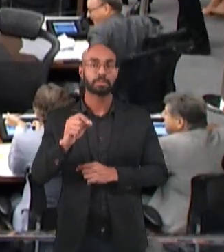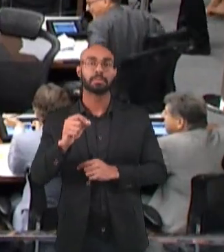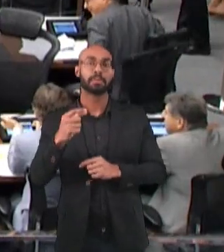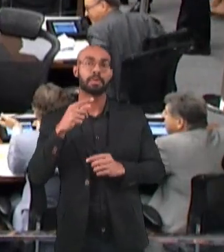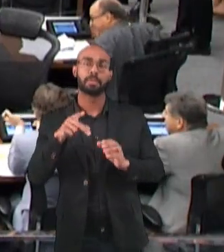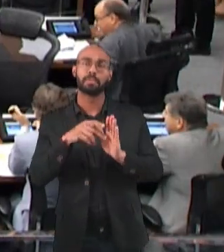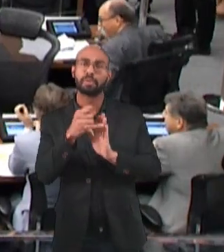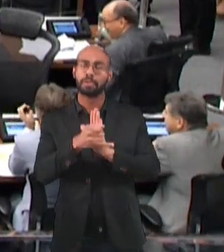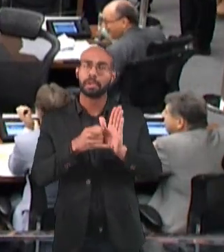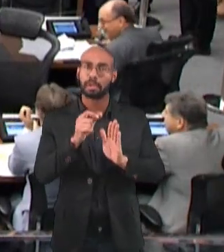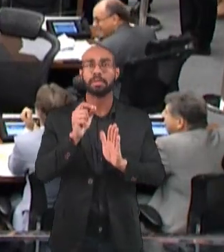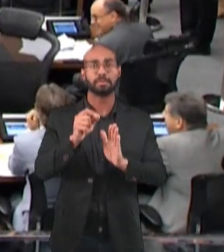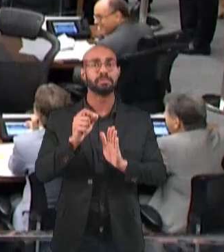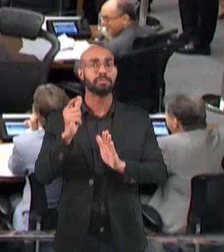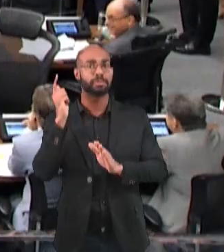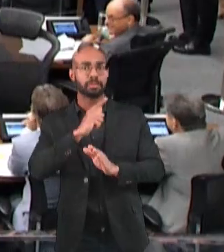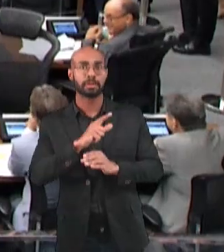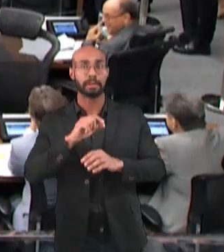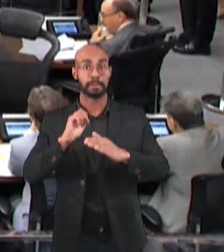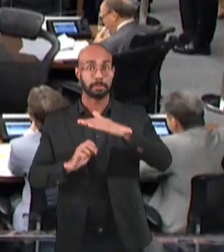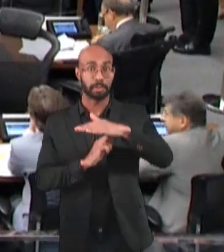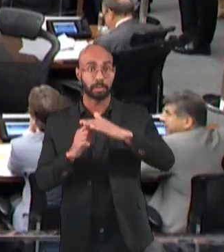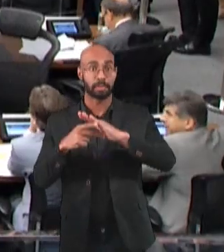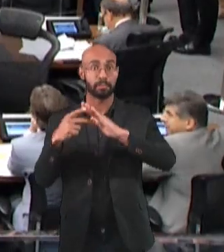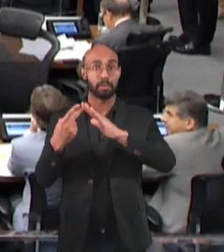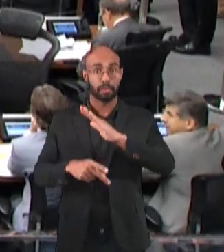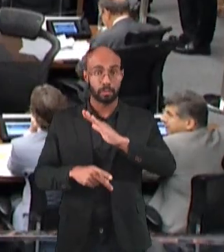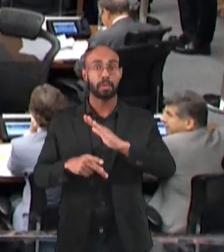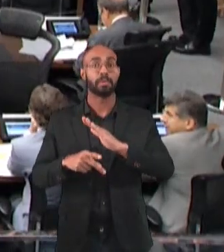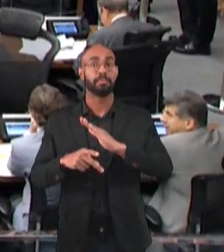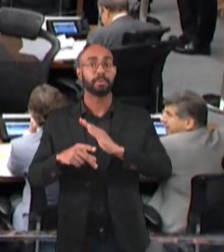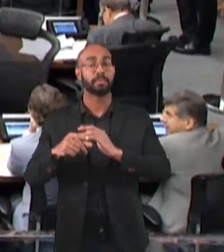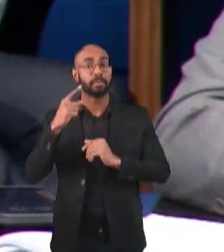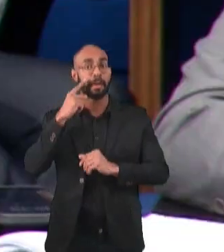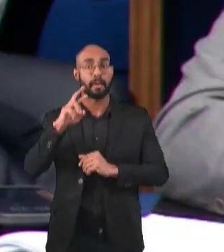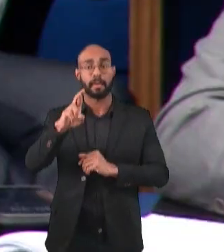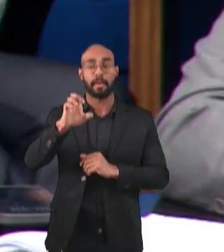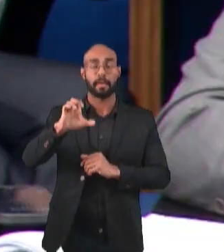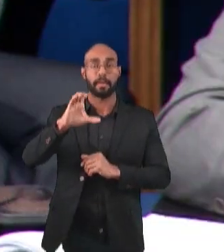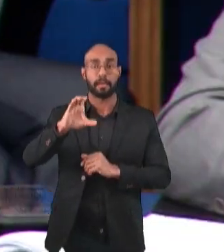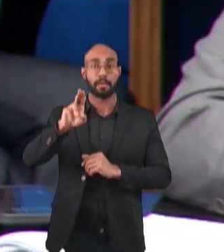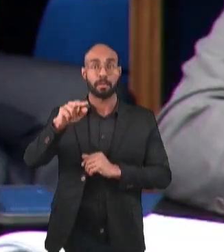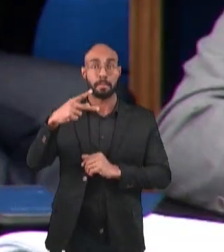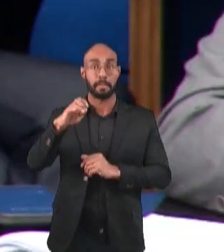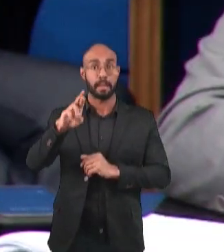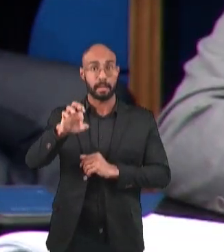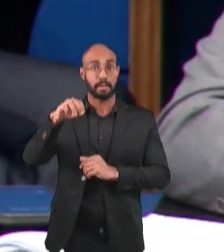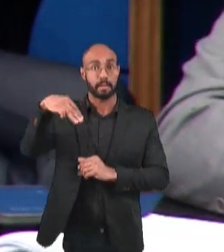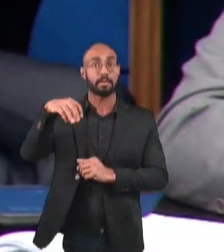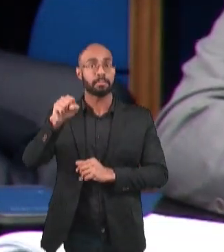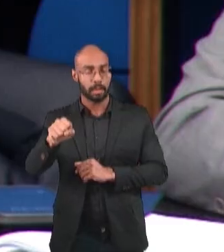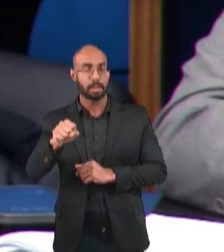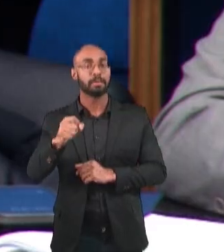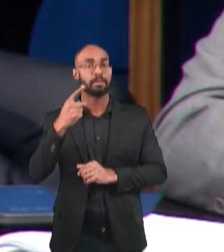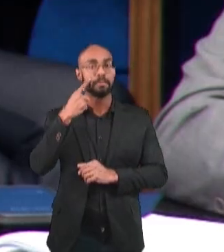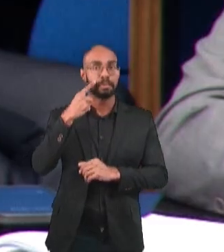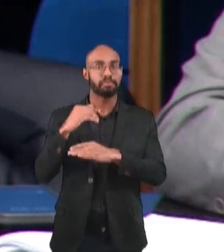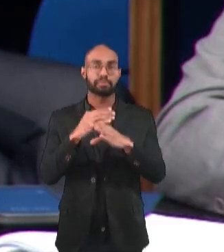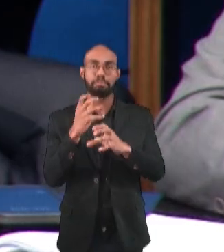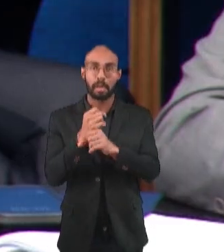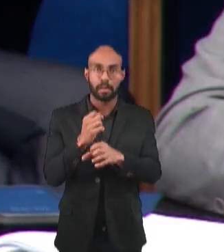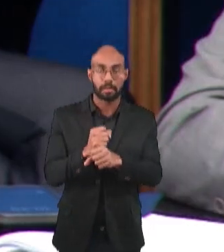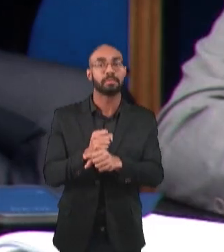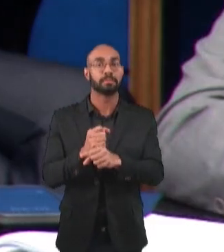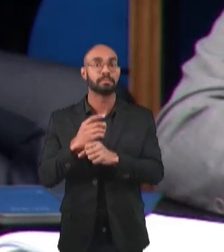Recuperação de Empresas estabelecido no Estado de Mato Grosso do Sul, denominado Programa Recupera MS. Parecer da Constituição e Justiça favorável por unanimidade,